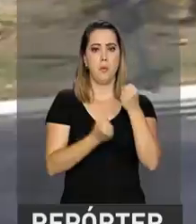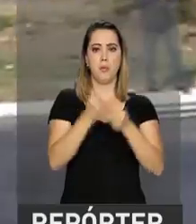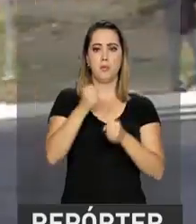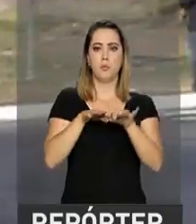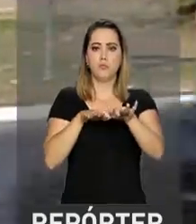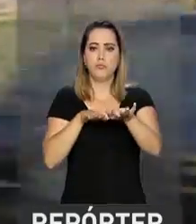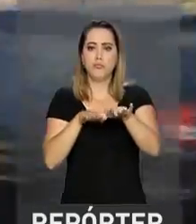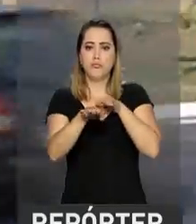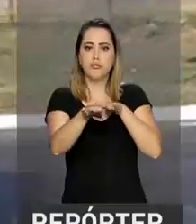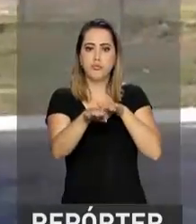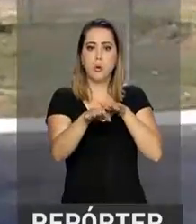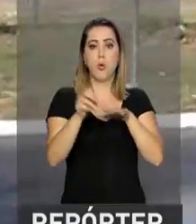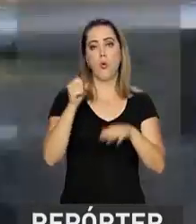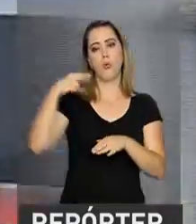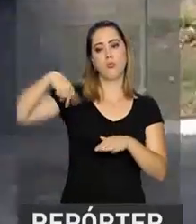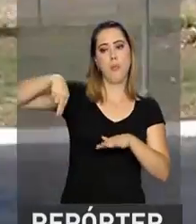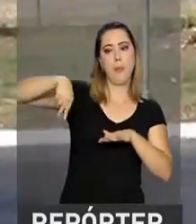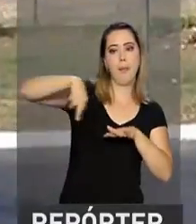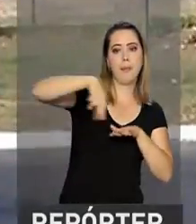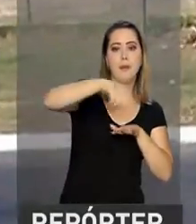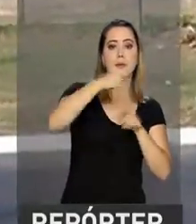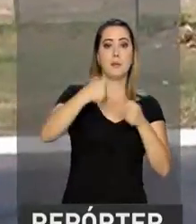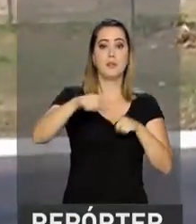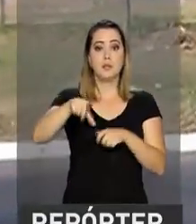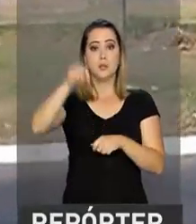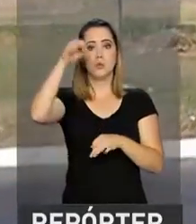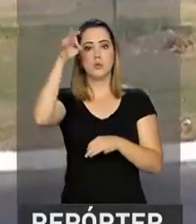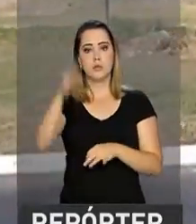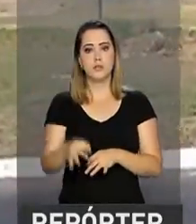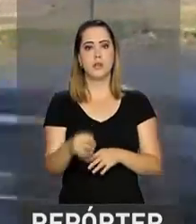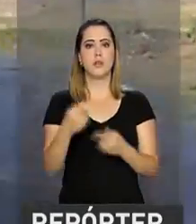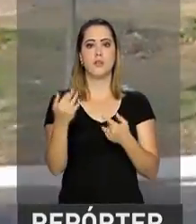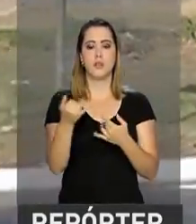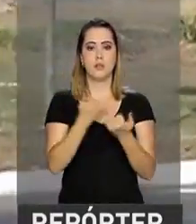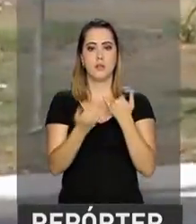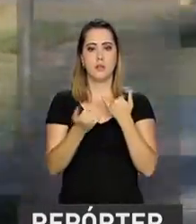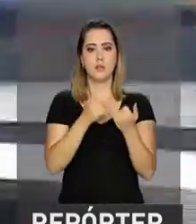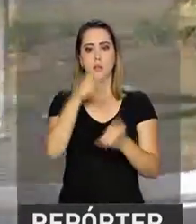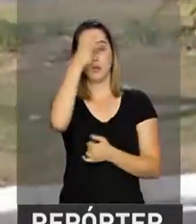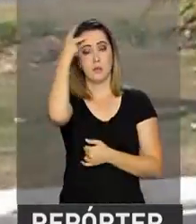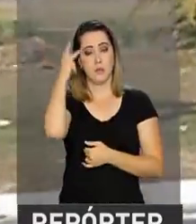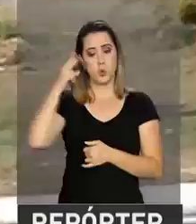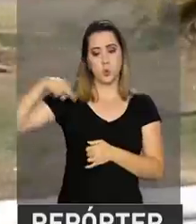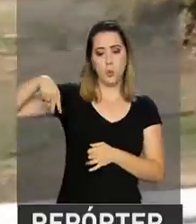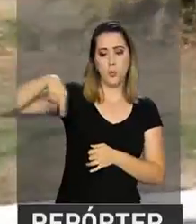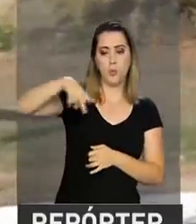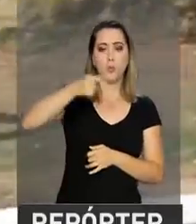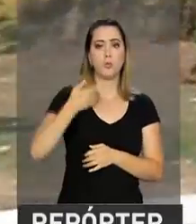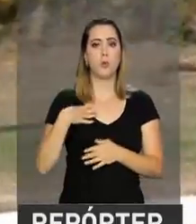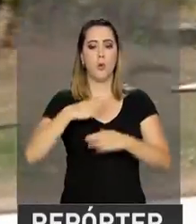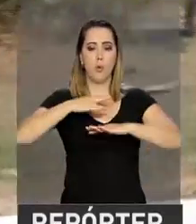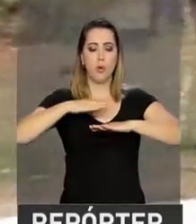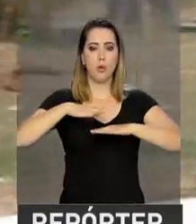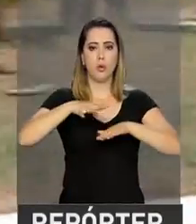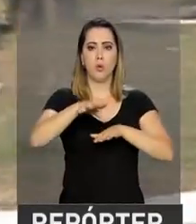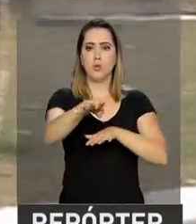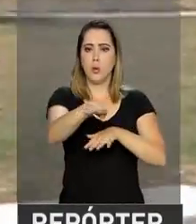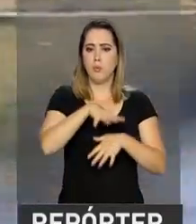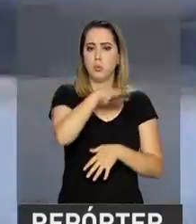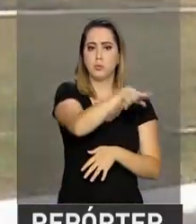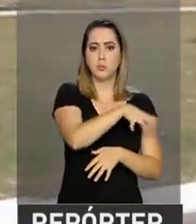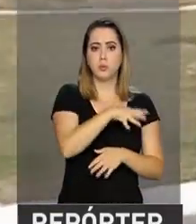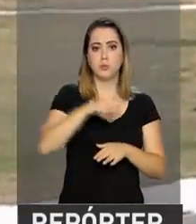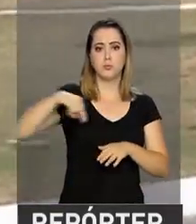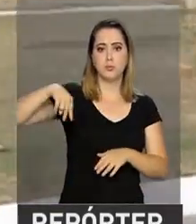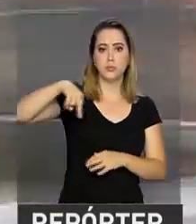de carro ou a pé deve fazer as escolhas certas como no caso dos pedestres usar a faixa de segurança para atravessar a rua